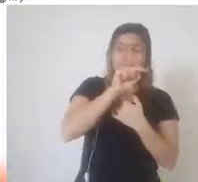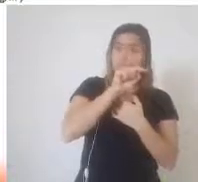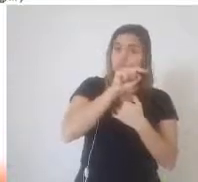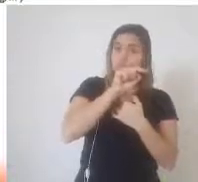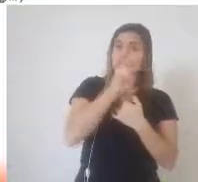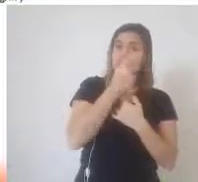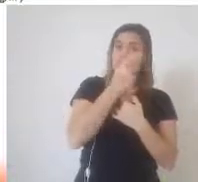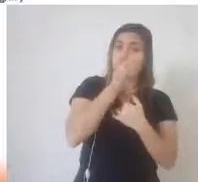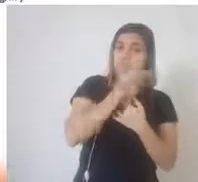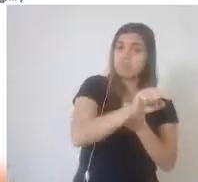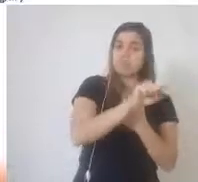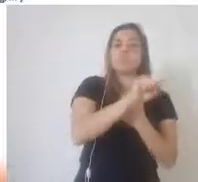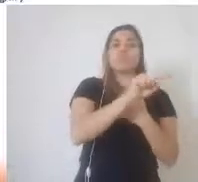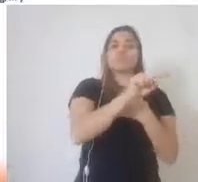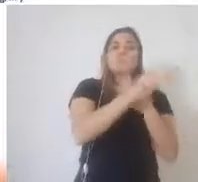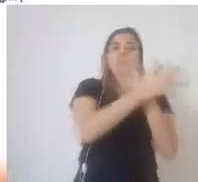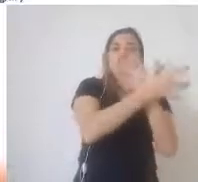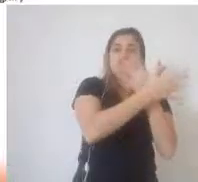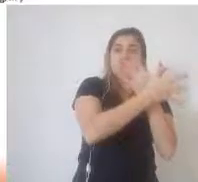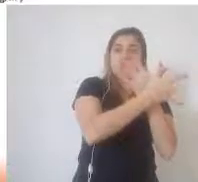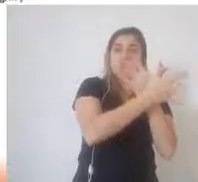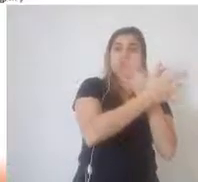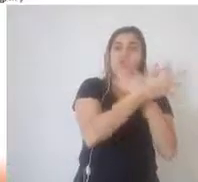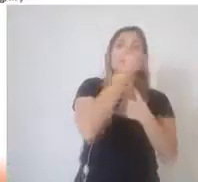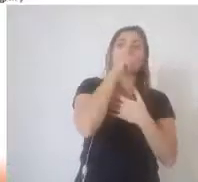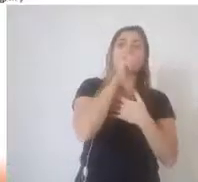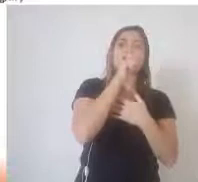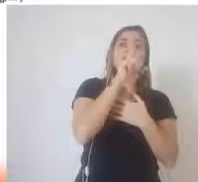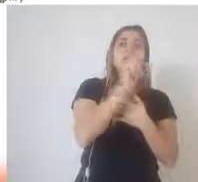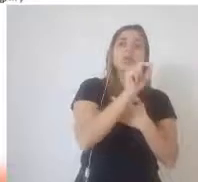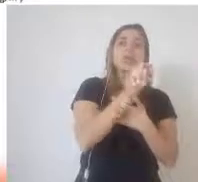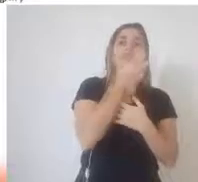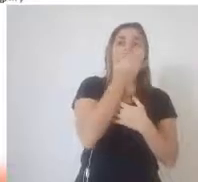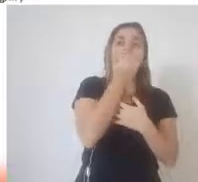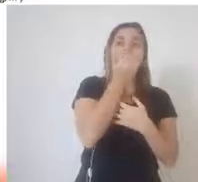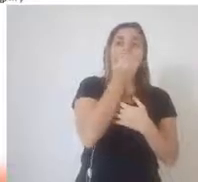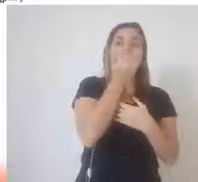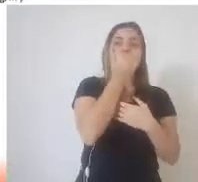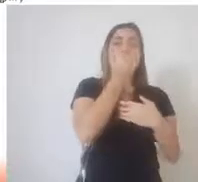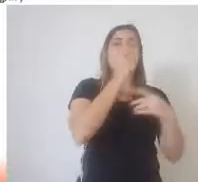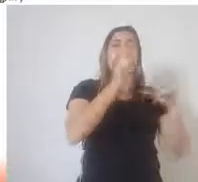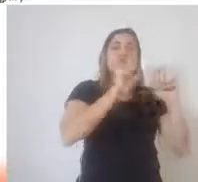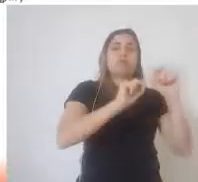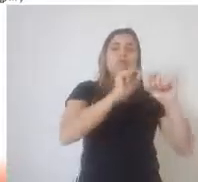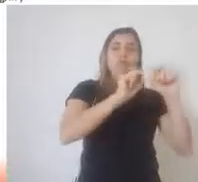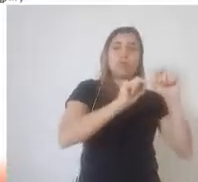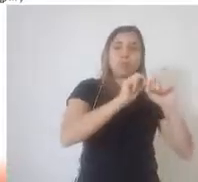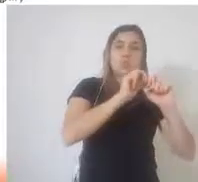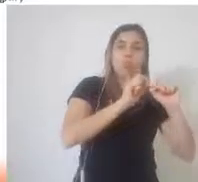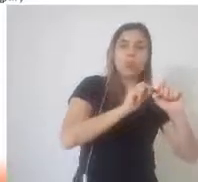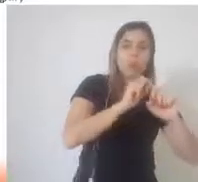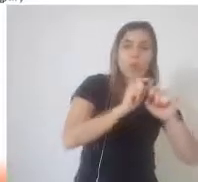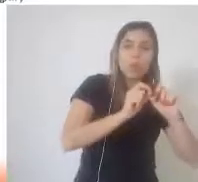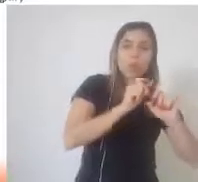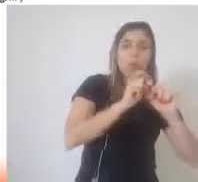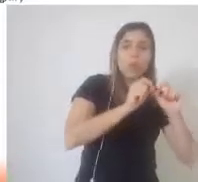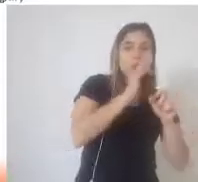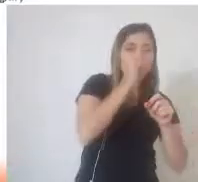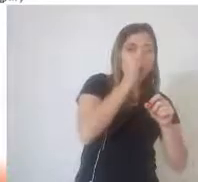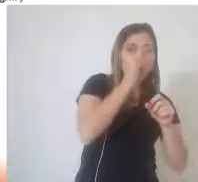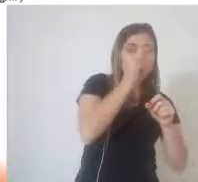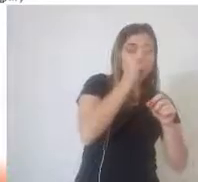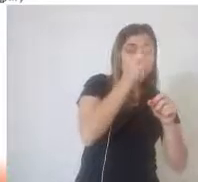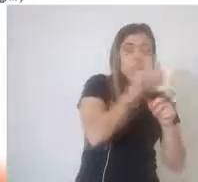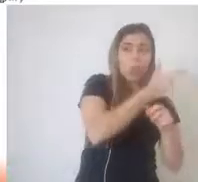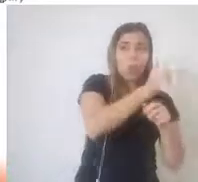néctar, né, de 2 árvores de grande porte, né? Mas, como, por exemplo, esses